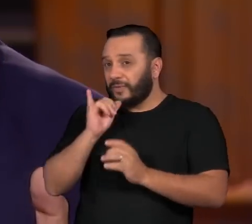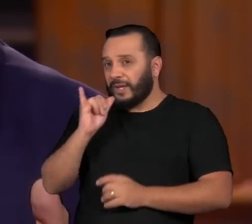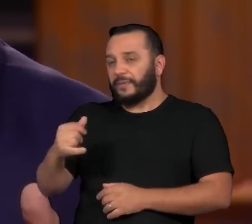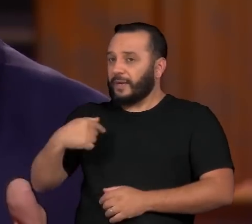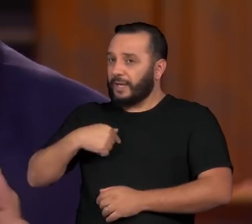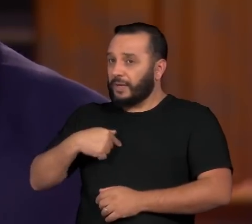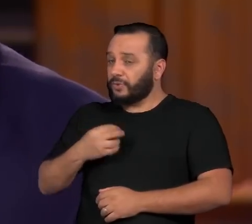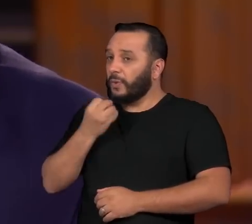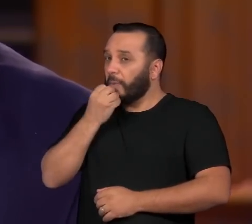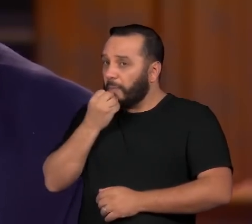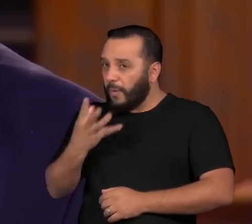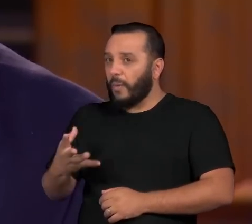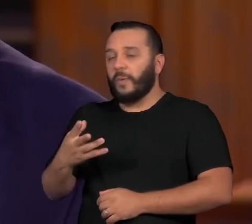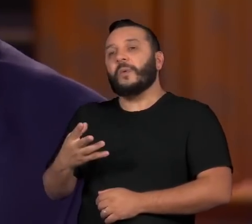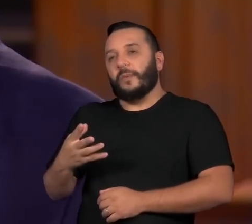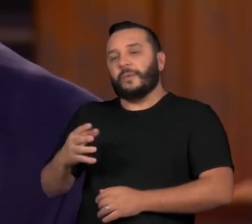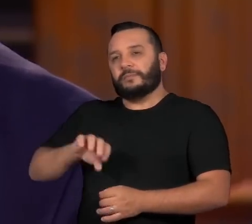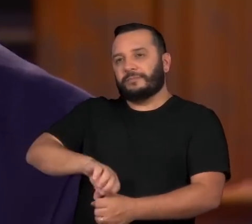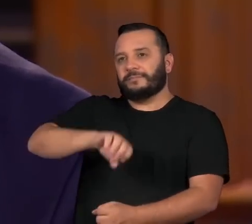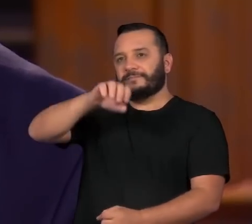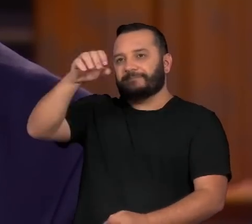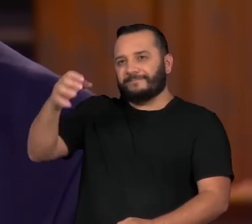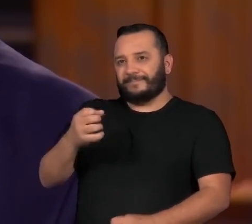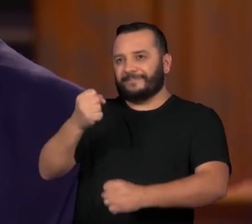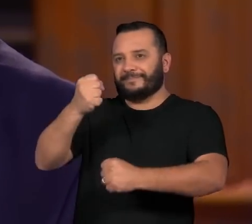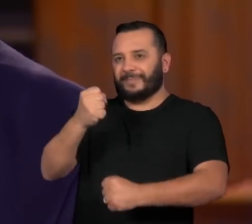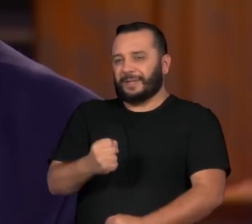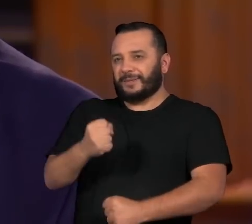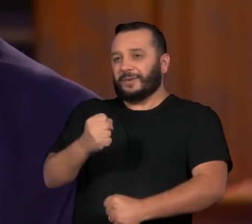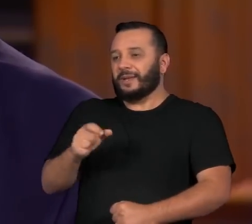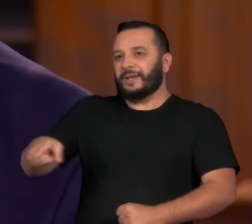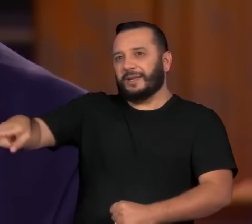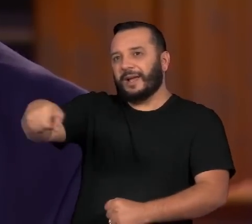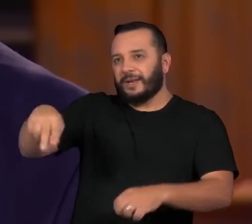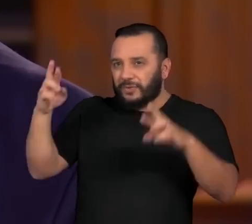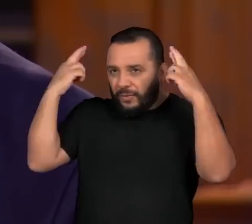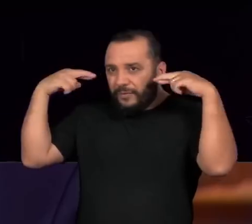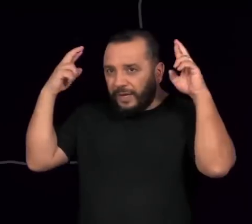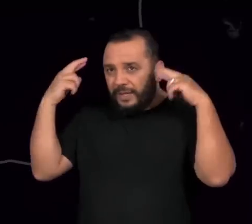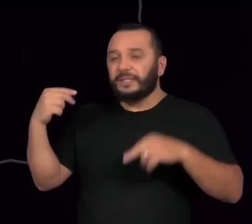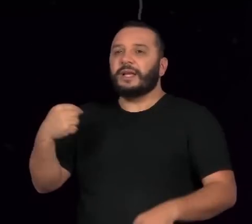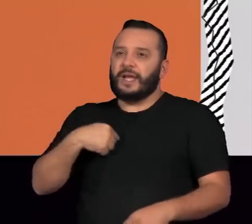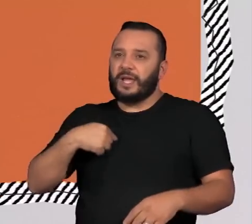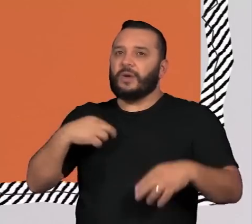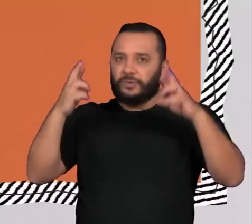eles são ovelhas do meu rebanho. Eu sou ovelha do rebanho de Jesus.